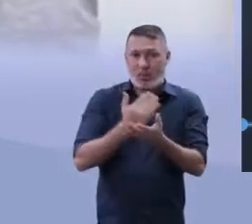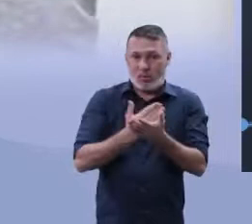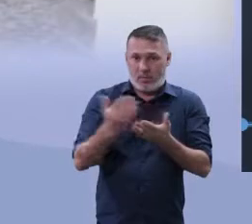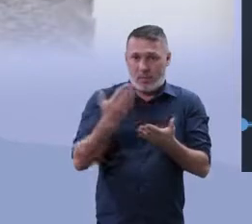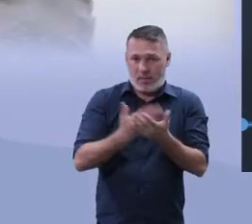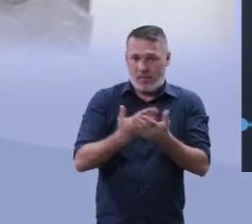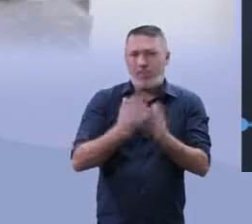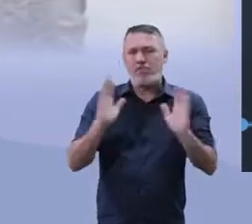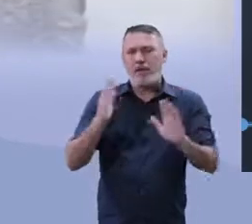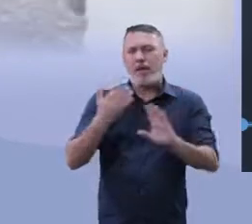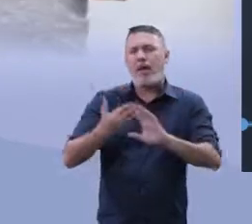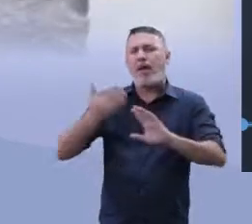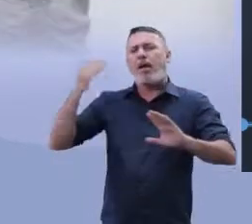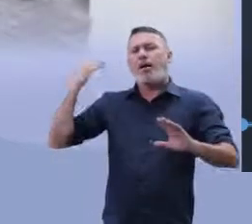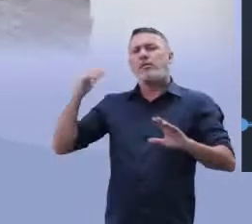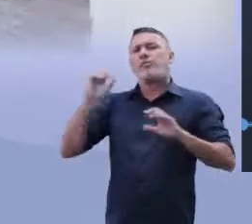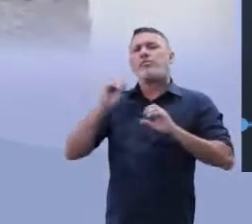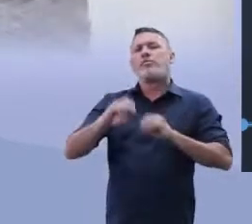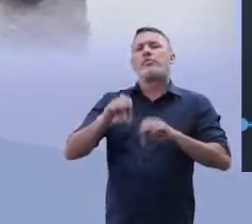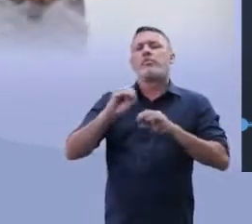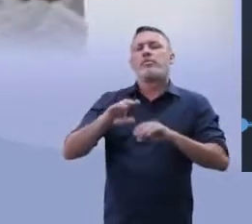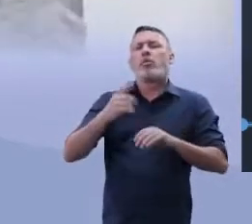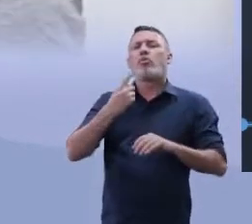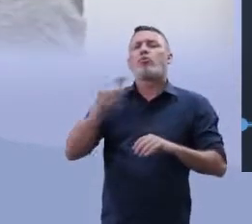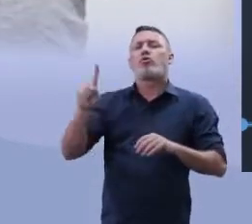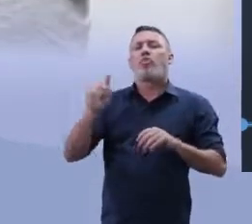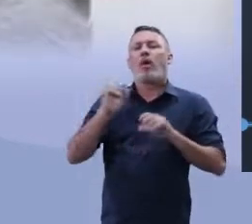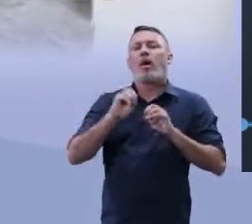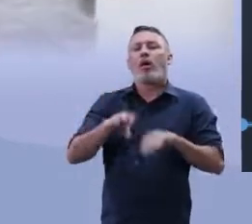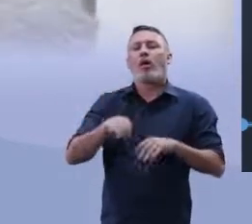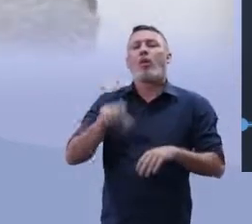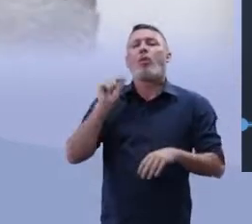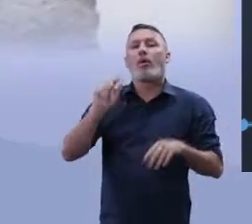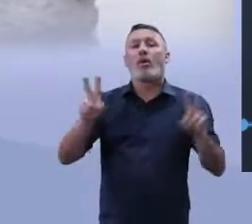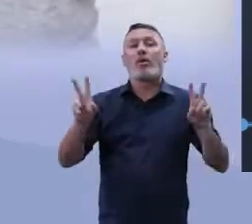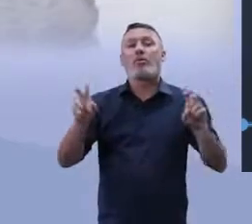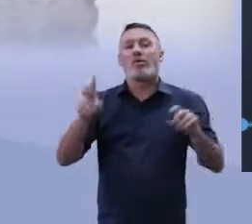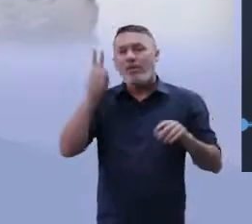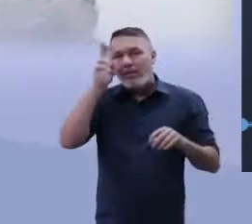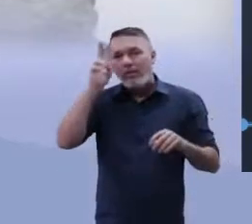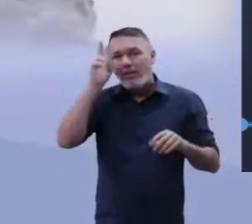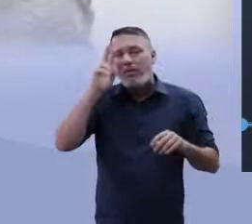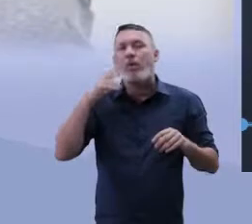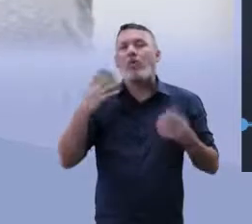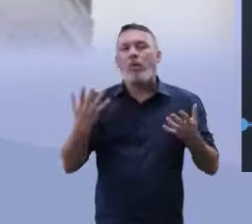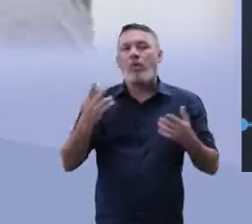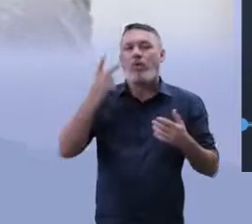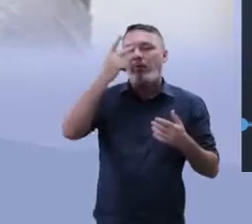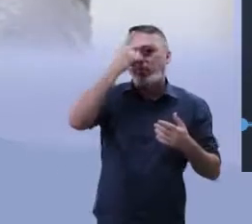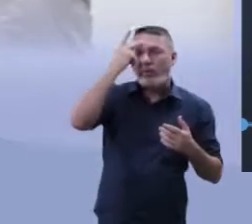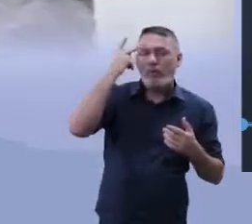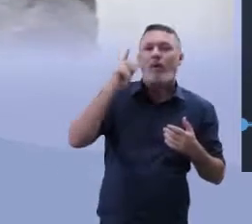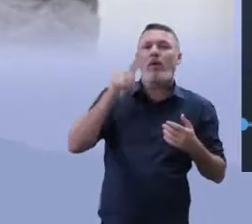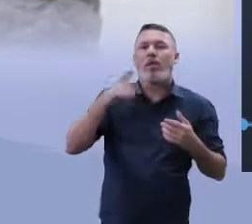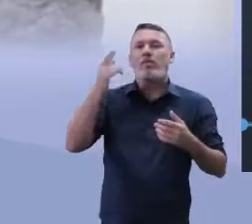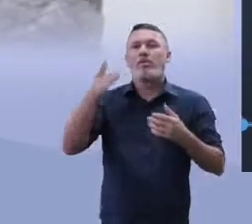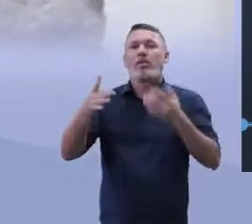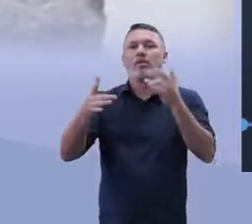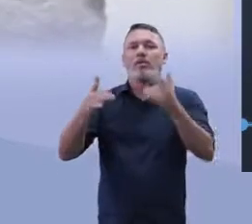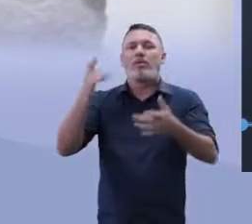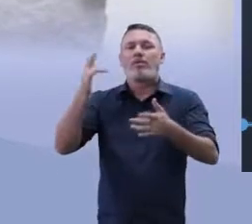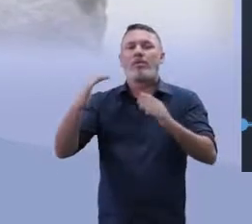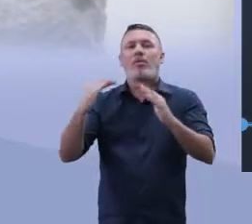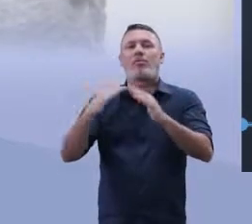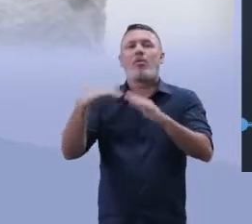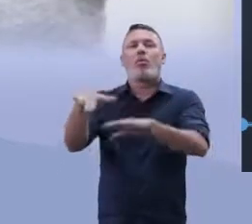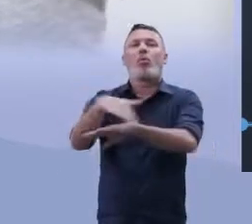vamos recapitular um pouquinho o que falamos na última aula. Nós falamos sobre as pessoas em situação de rua. Falamos